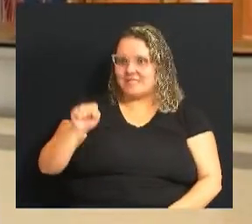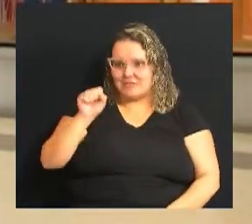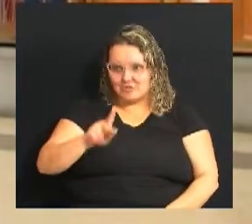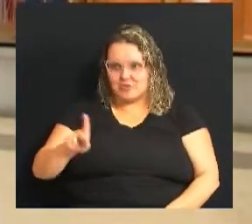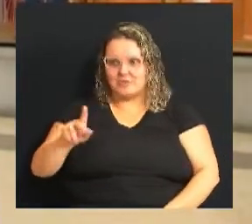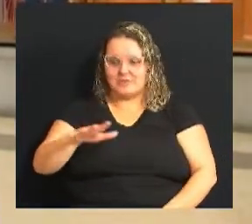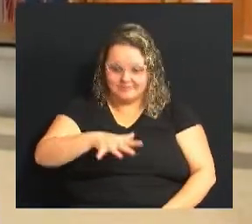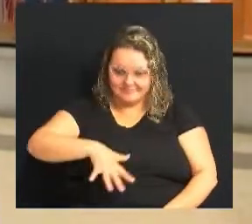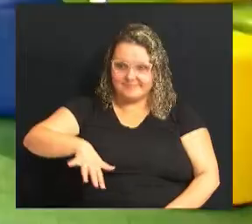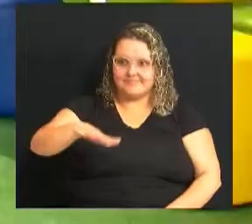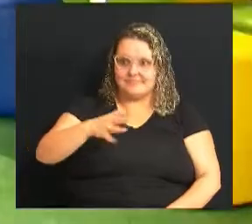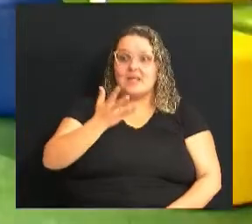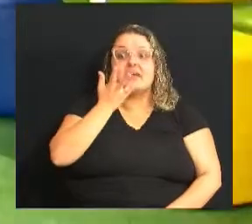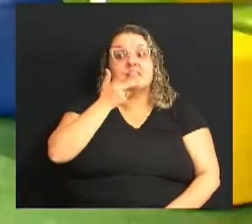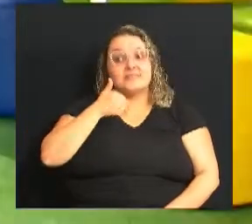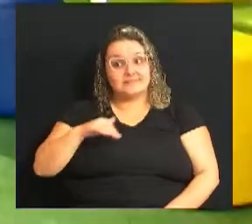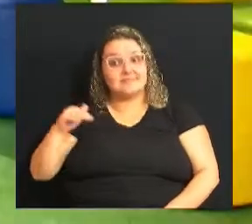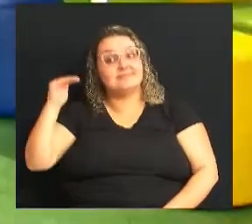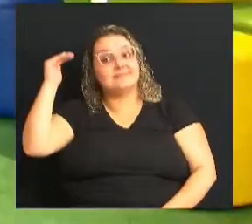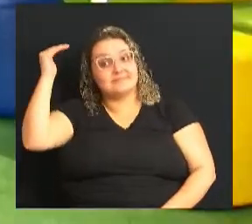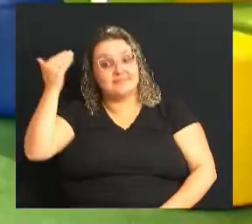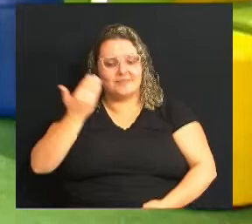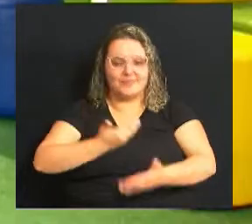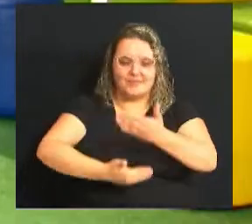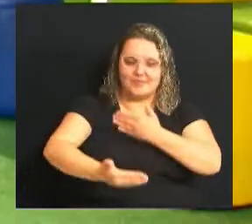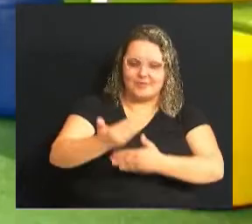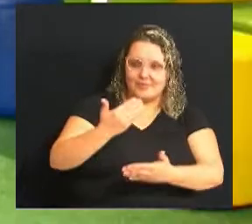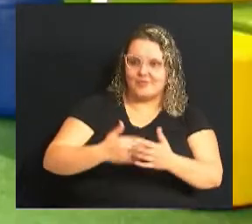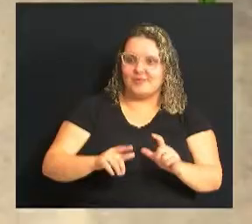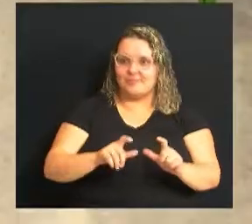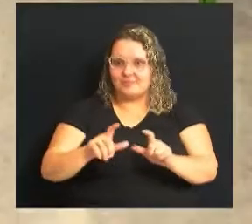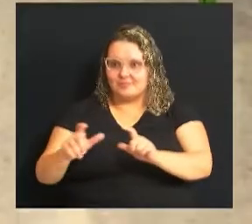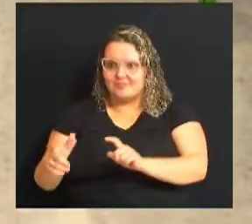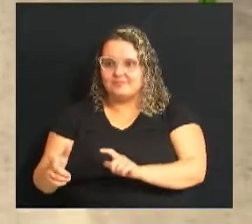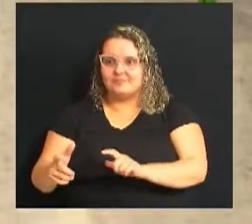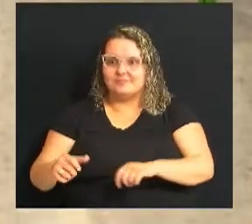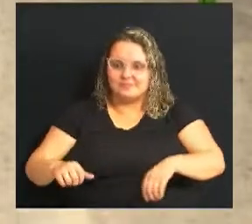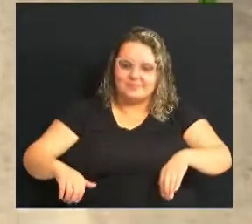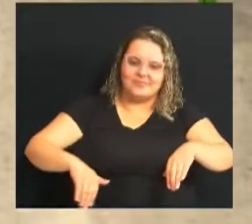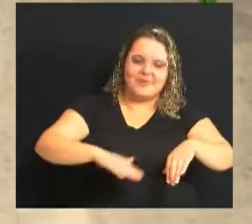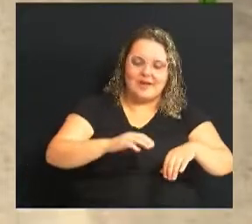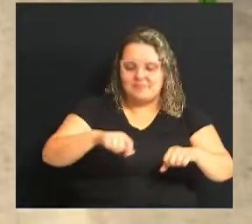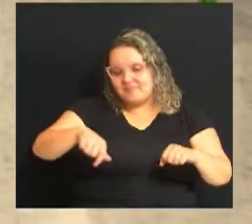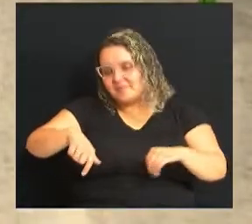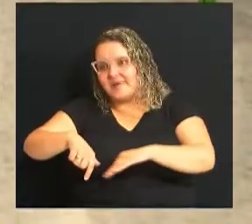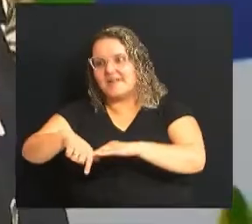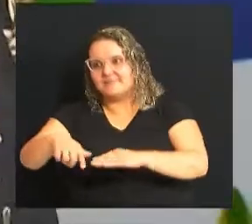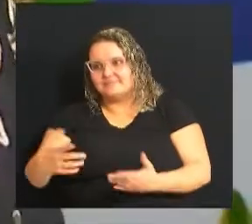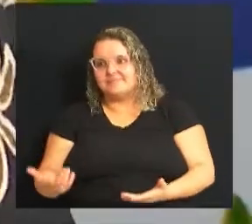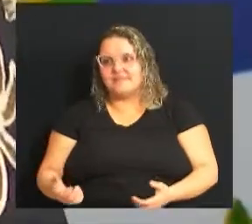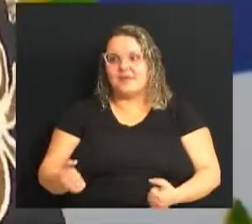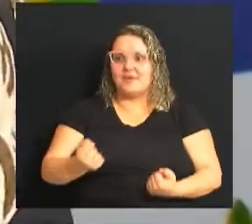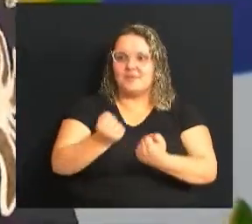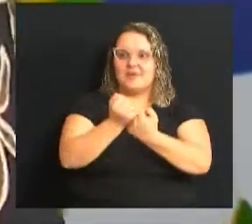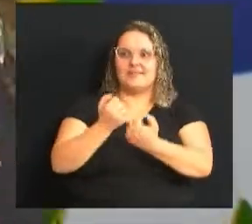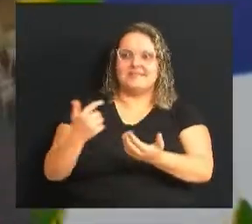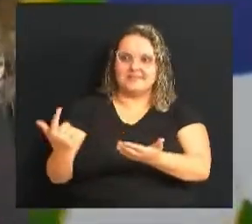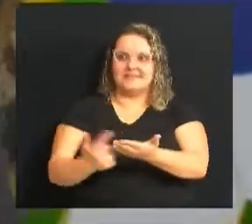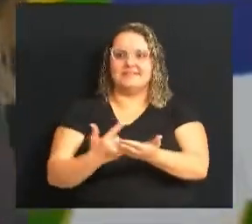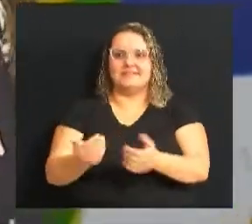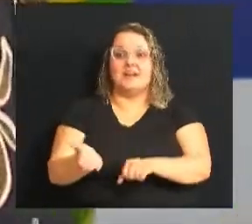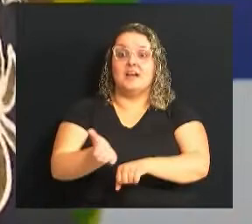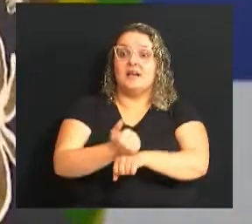voltado para crianças e adultos trocarem as figurinhas. O Bate-Bola Campinão tem apoio de uma livraria. A gente está antecipando